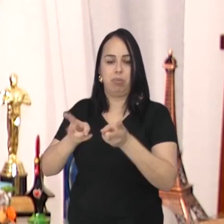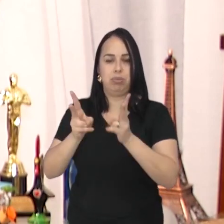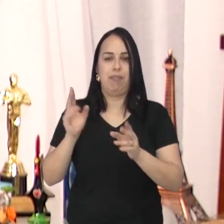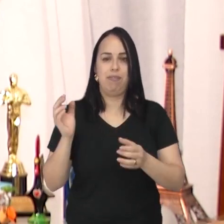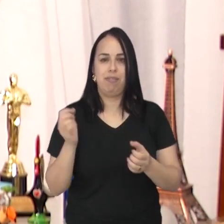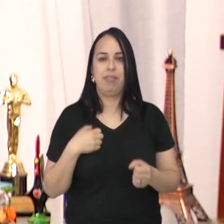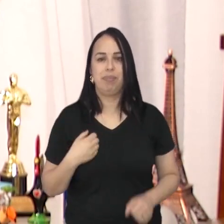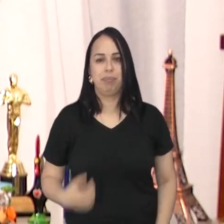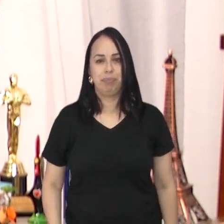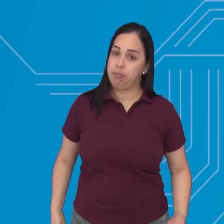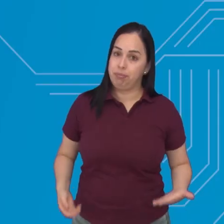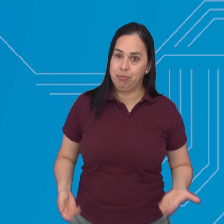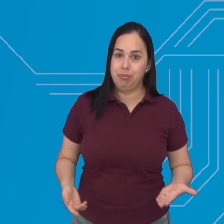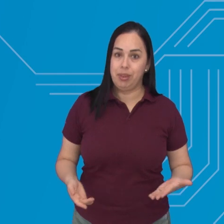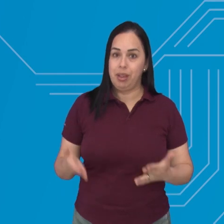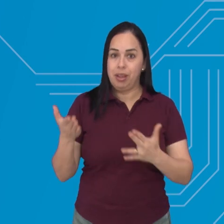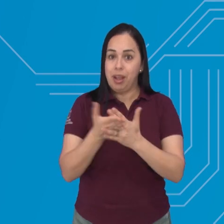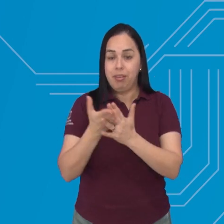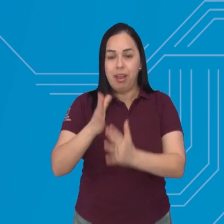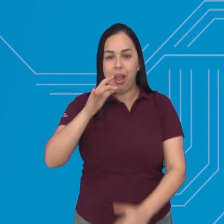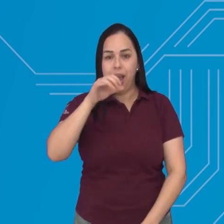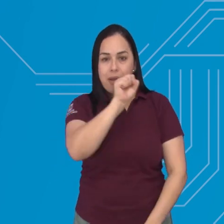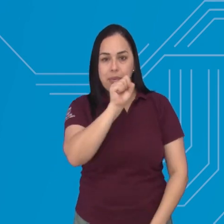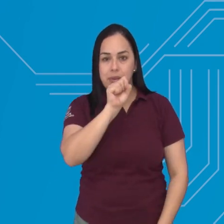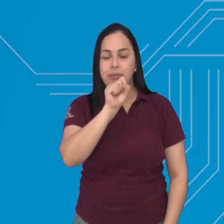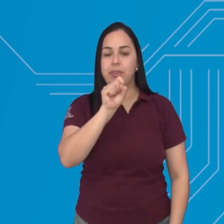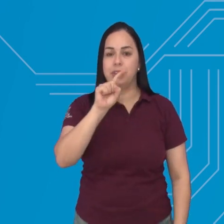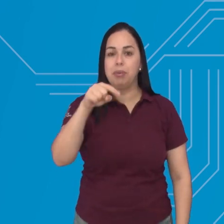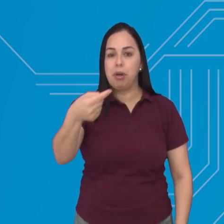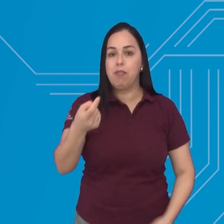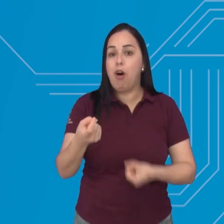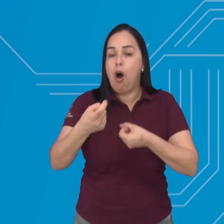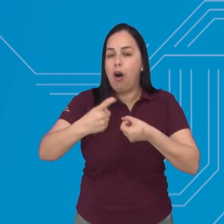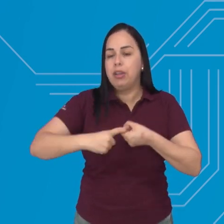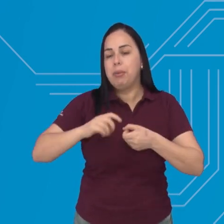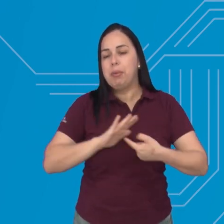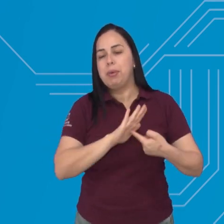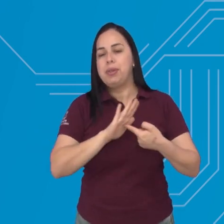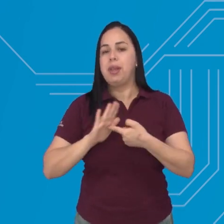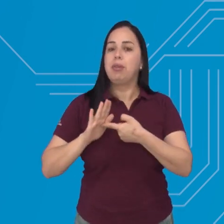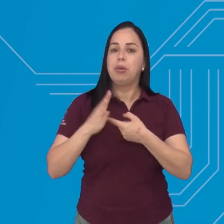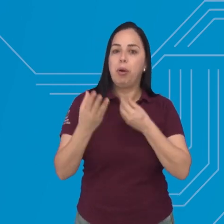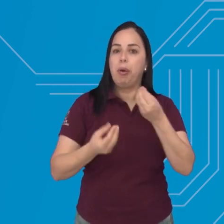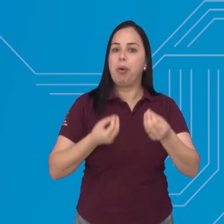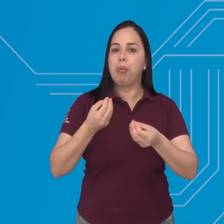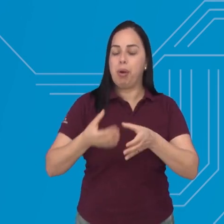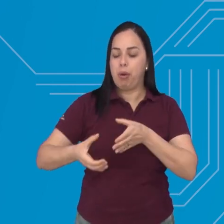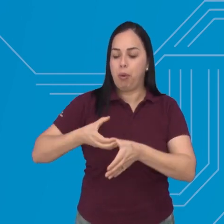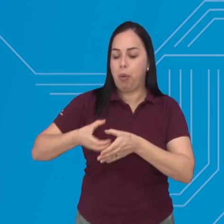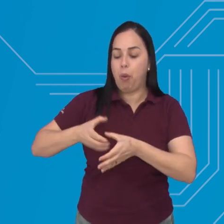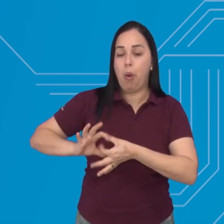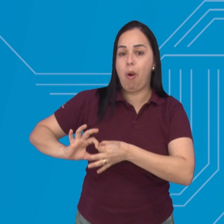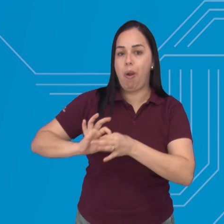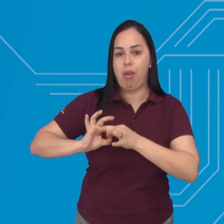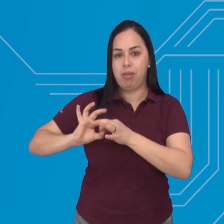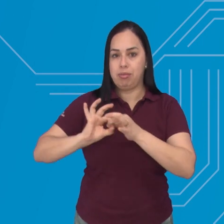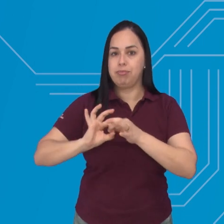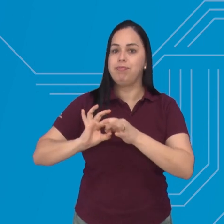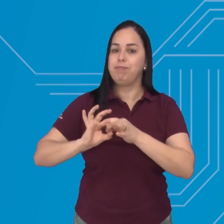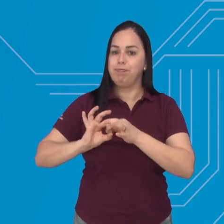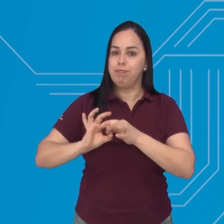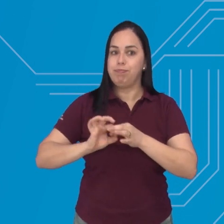acabar continuando sendo com ele mesmo. E vamos para mais um rápido intervalo, já já a gente volta para te mostrar como vai funcionar o concurso